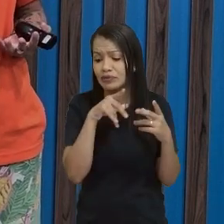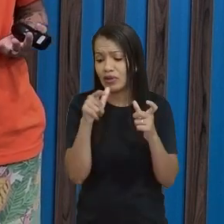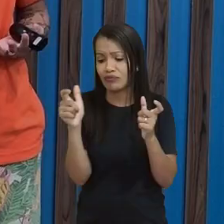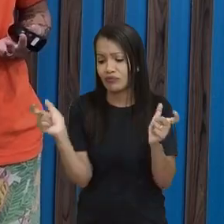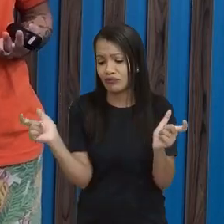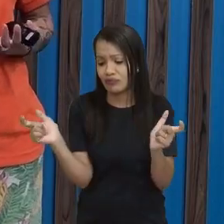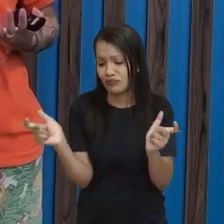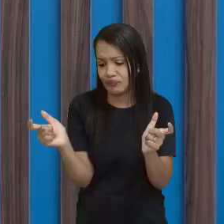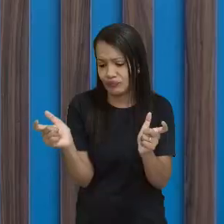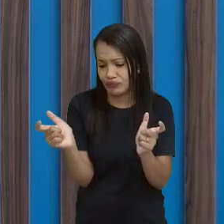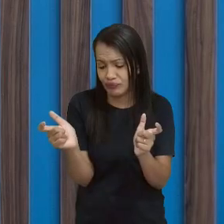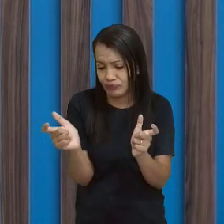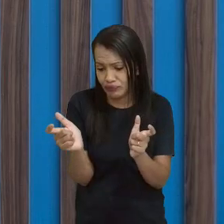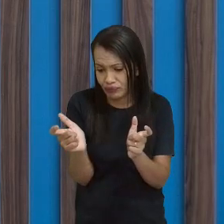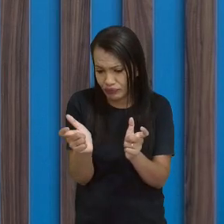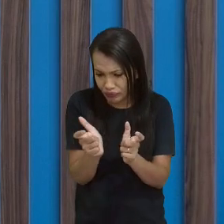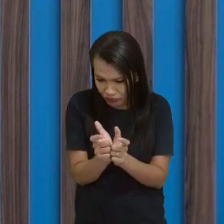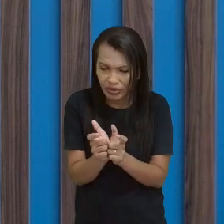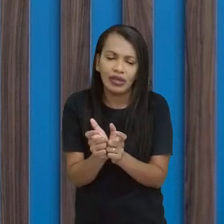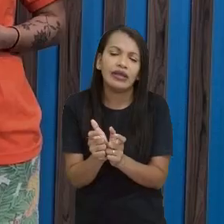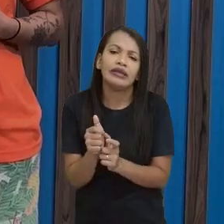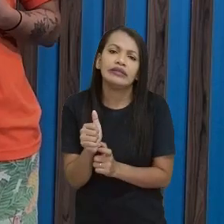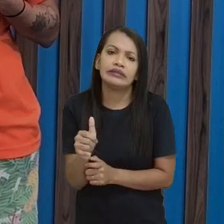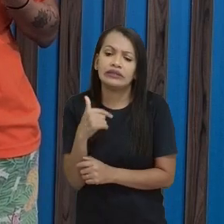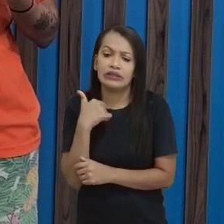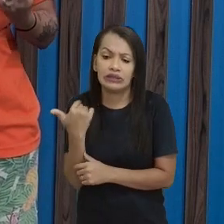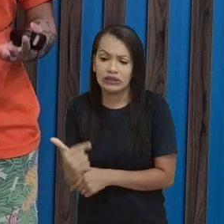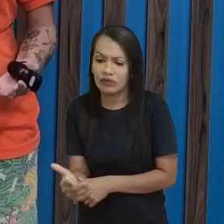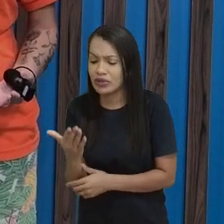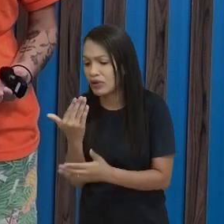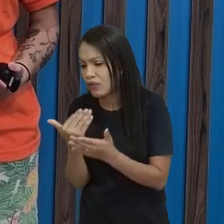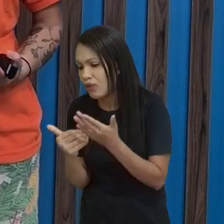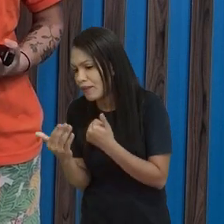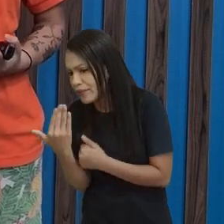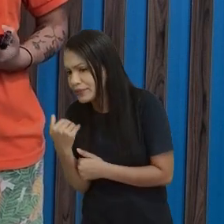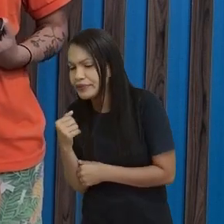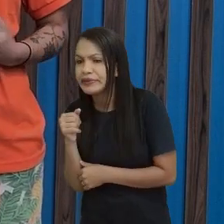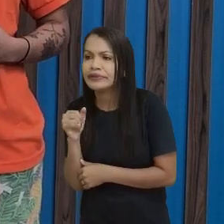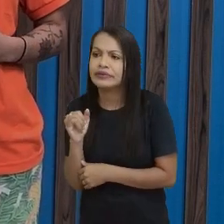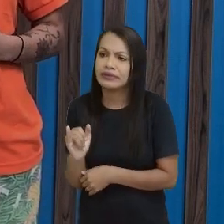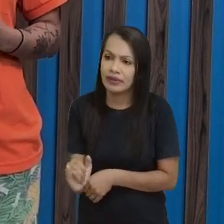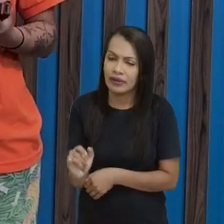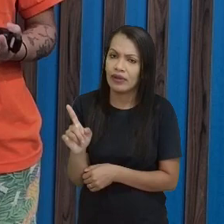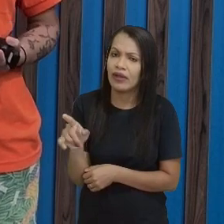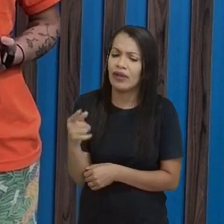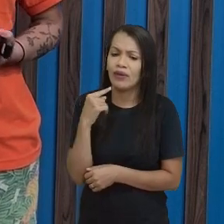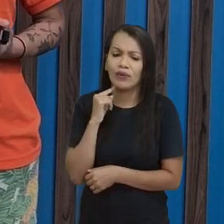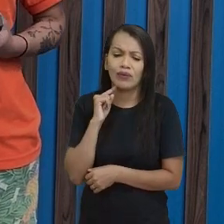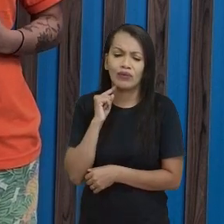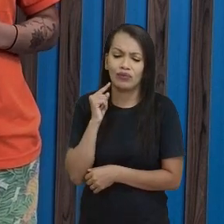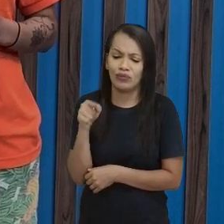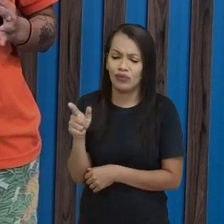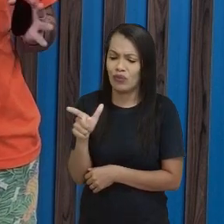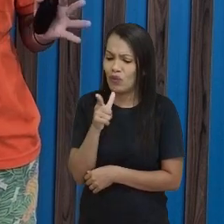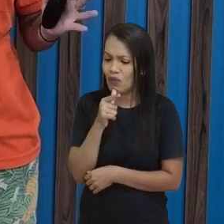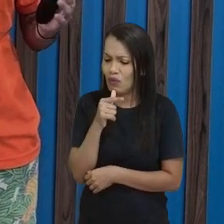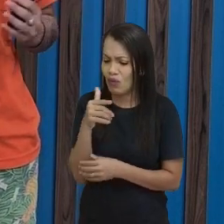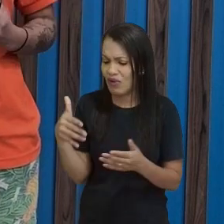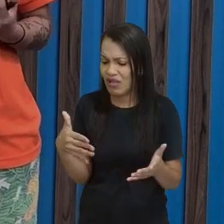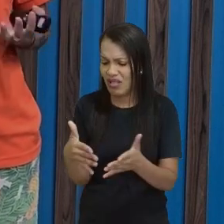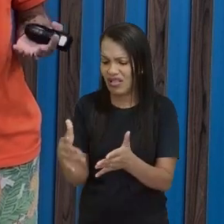outro habitat, né? Se ali não tem alimento, né? Tá um ambiente poluído, aí ele